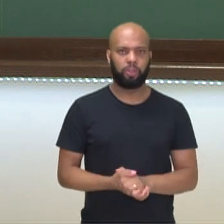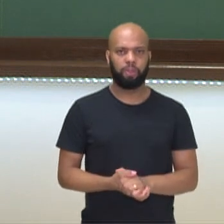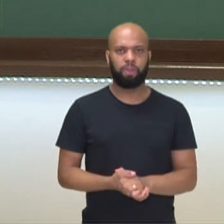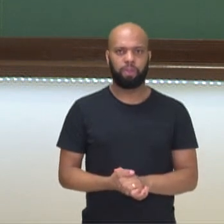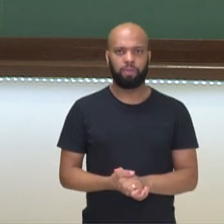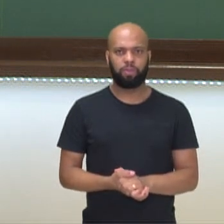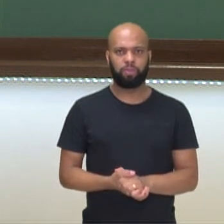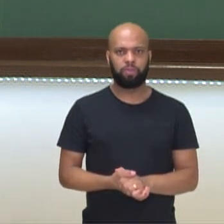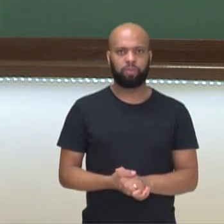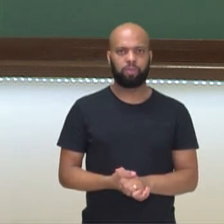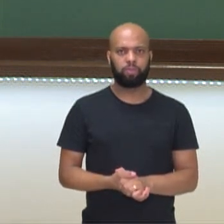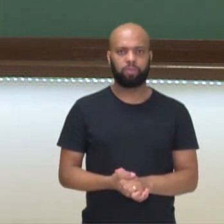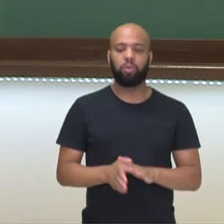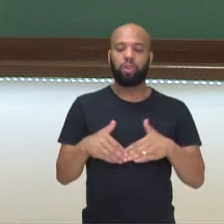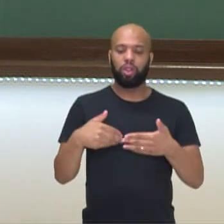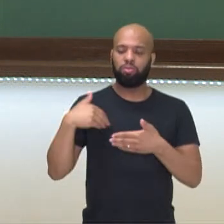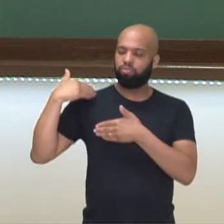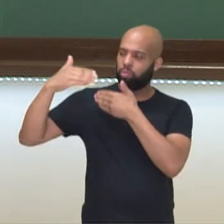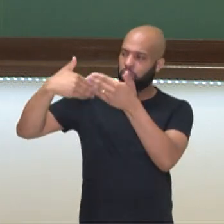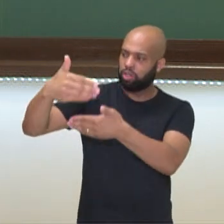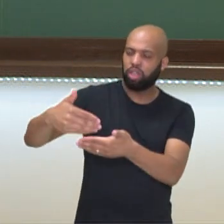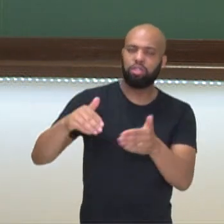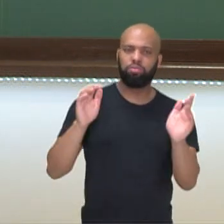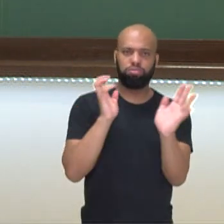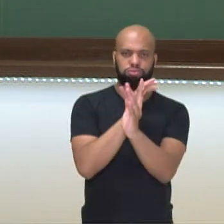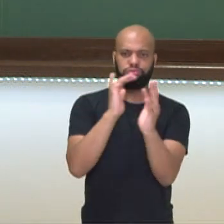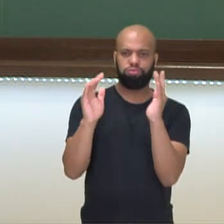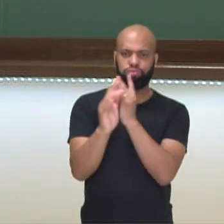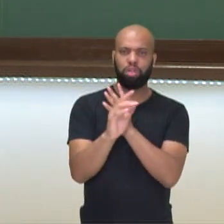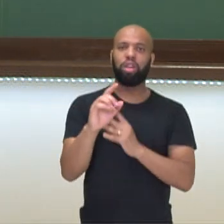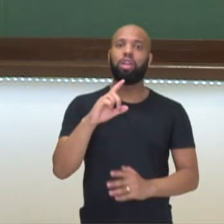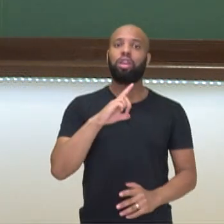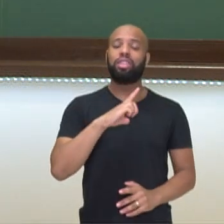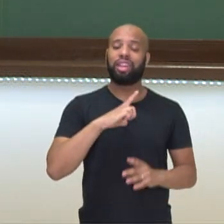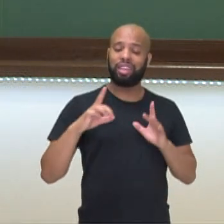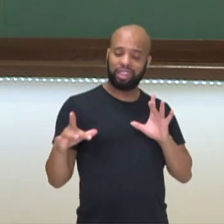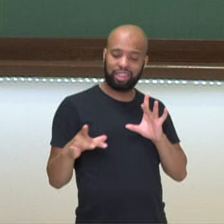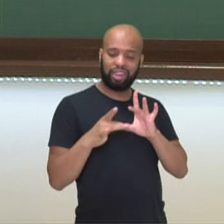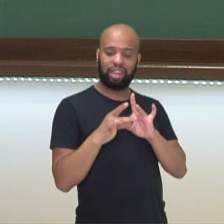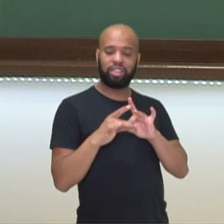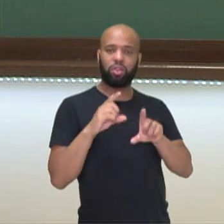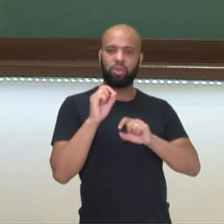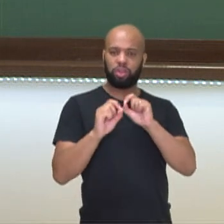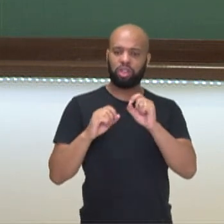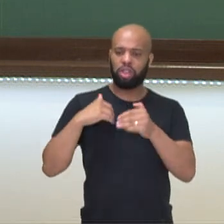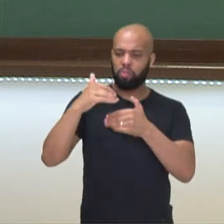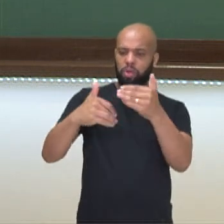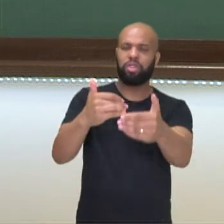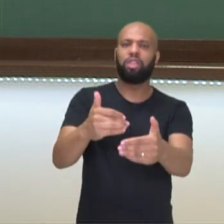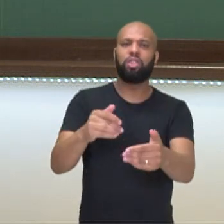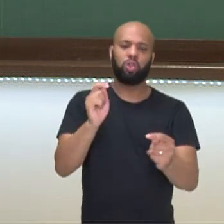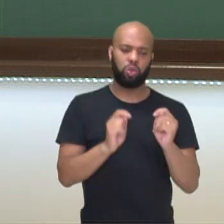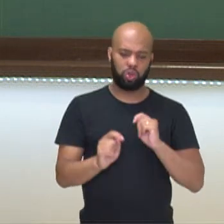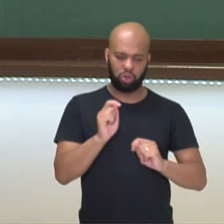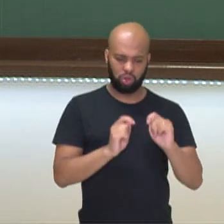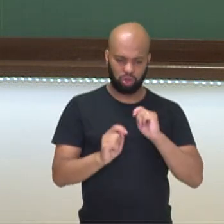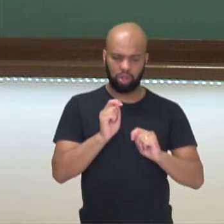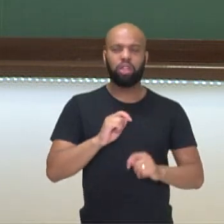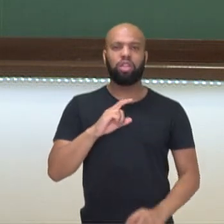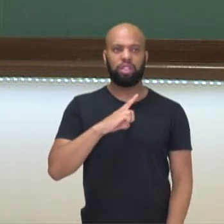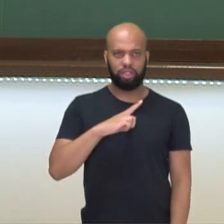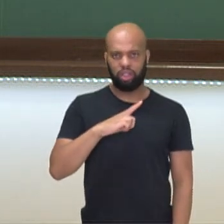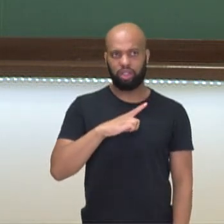a questão do processo de urbanização, ela está realmente bem atrelada com o processo econômico